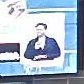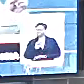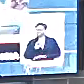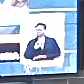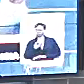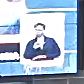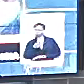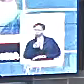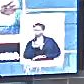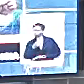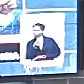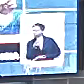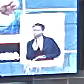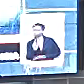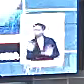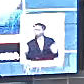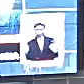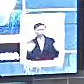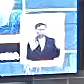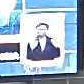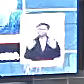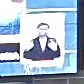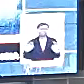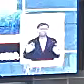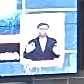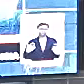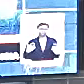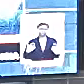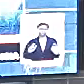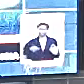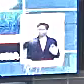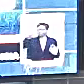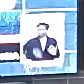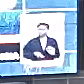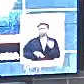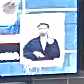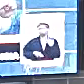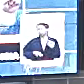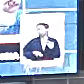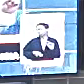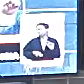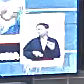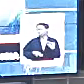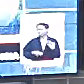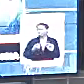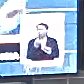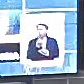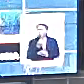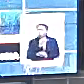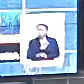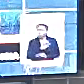resolução que determine que um selo unicamente um selo